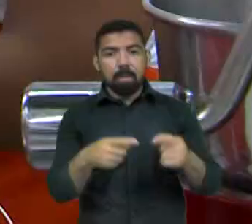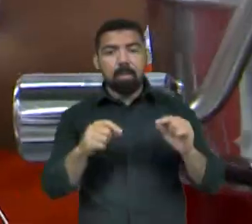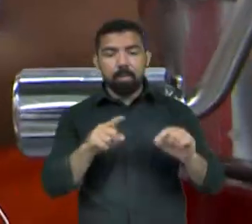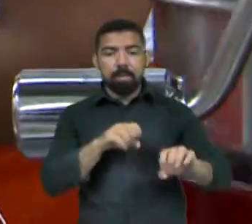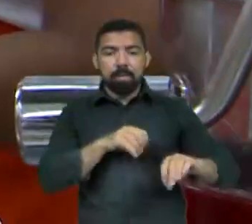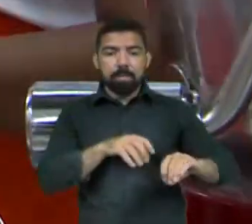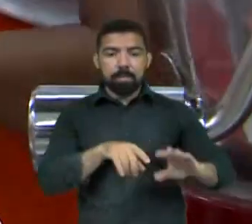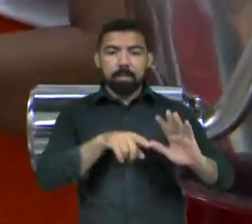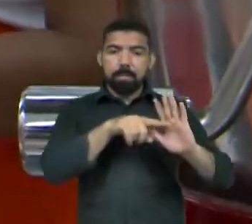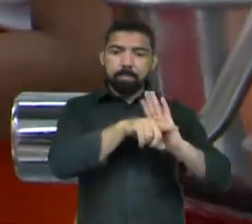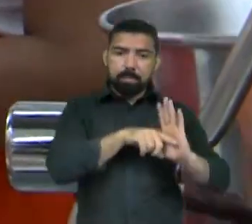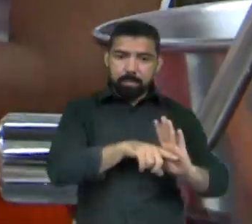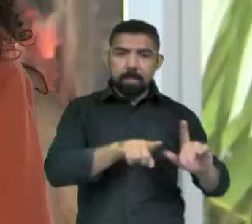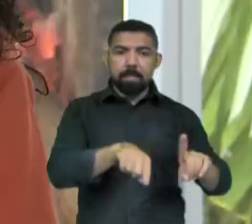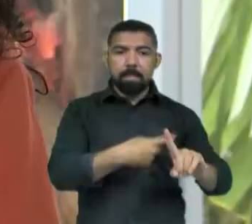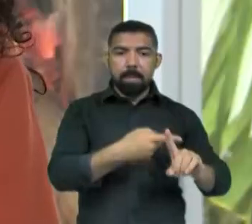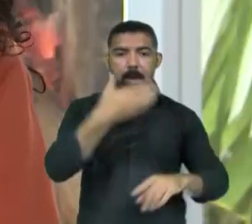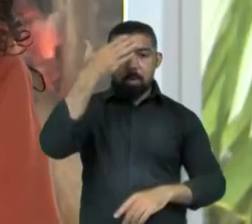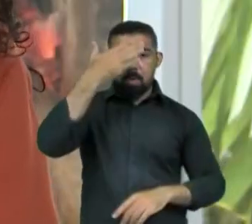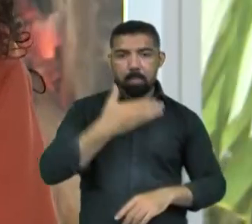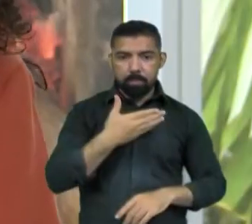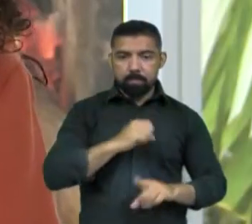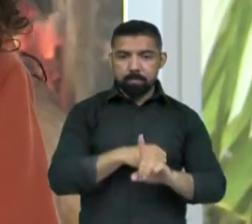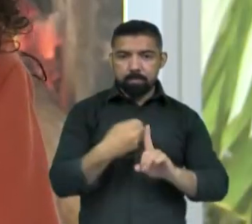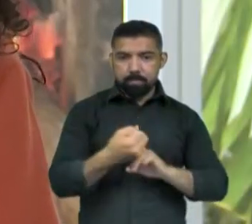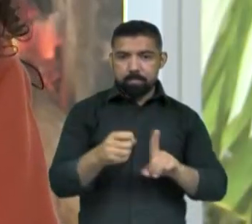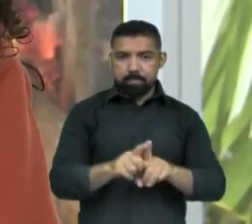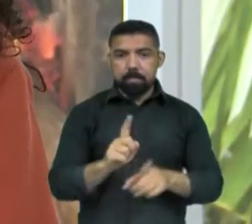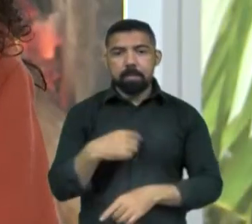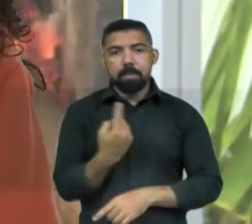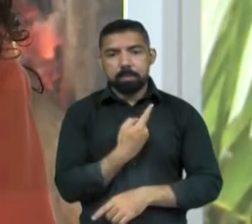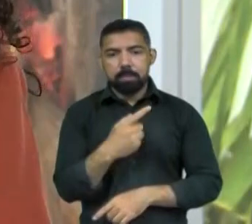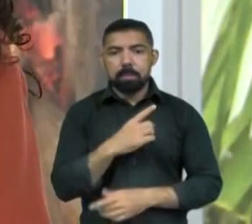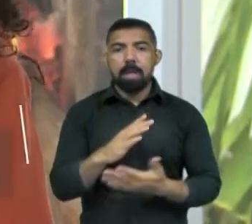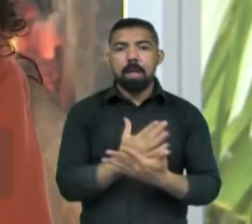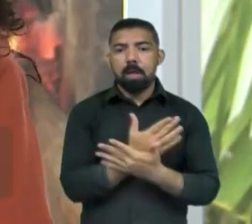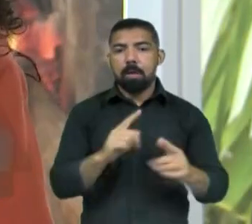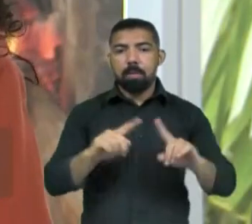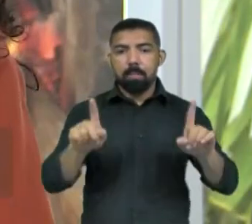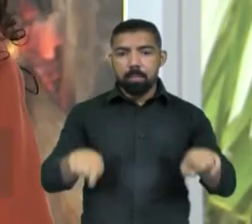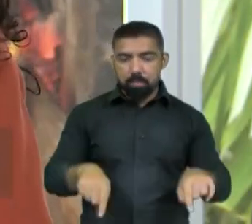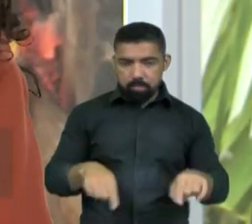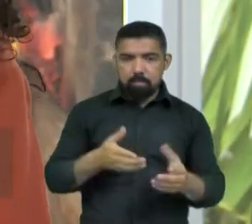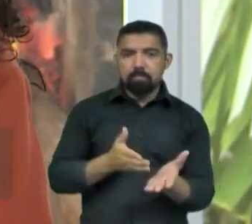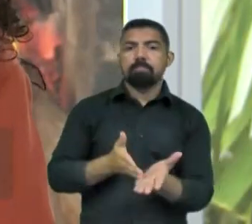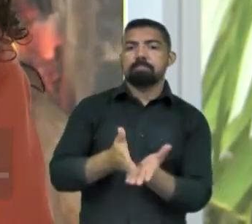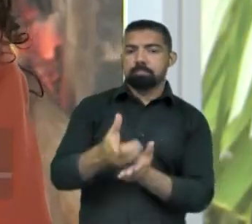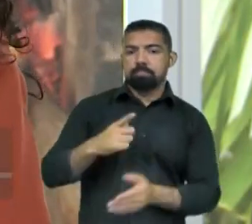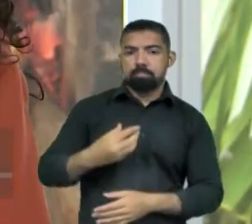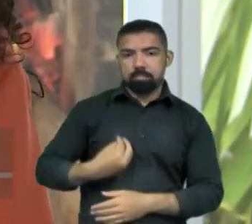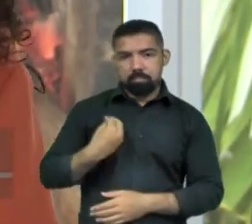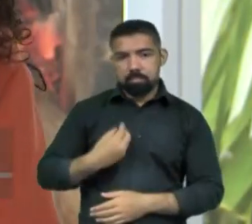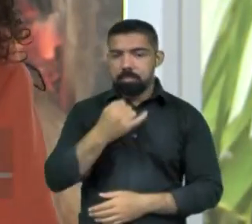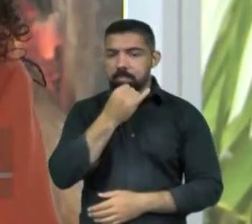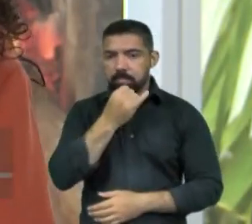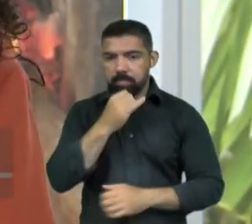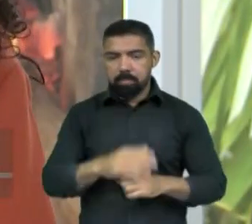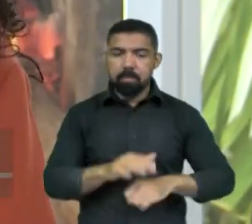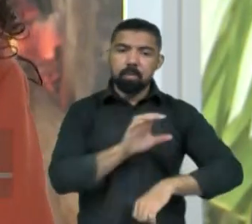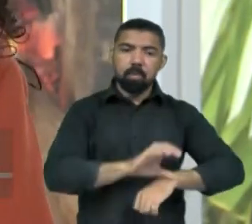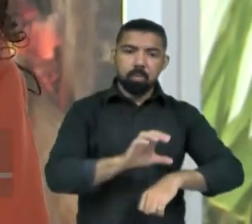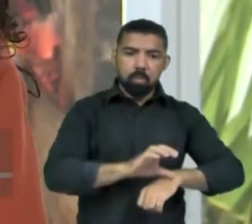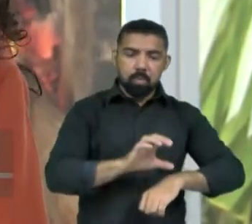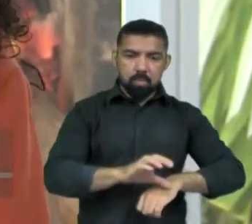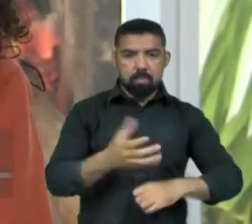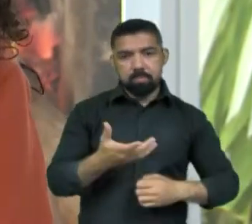pesquisa e compromisso social. Nós temos alguns programas que acontecem com frequência, entre eles os cursos